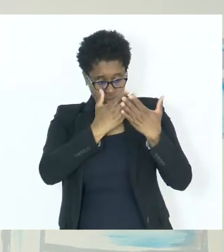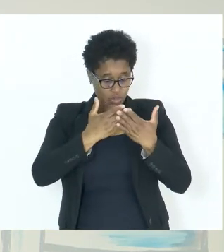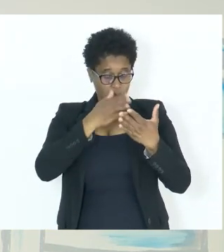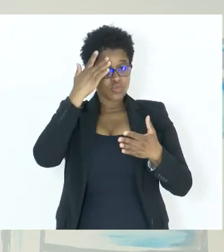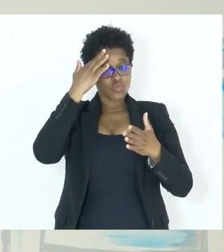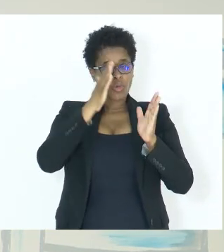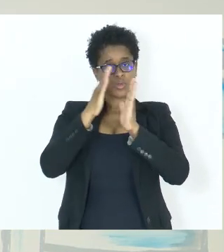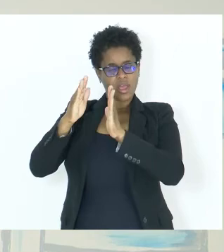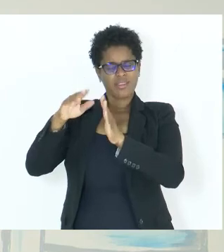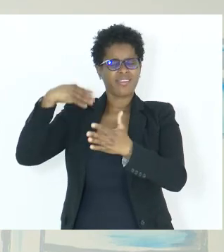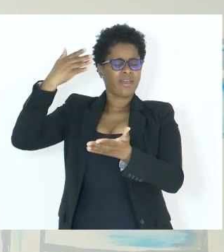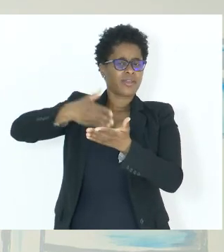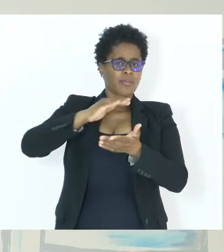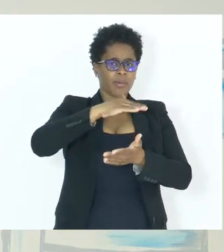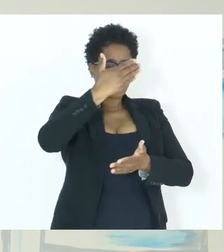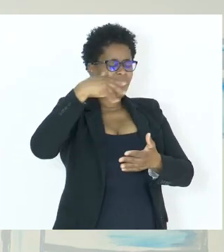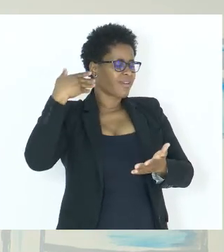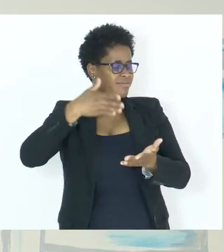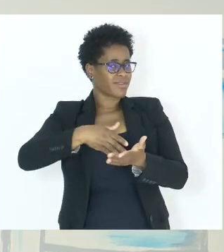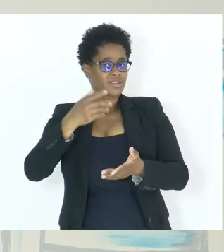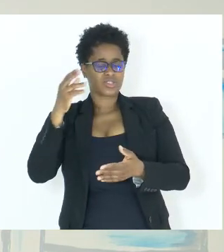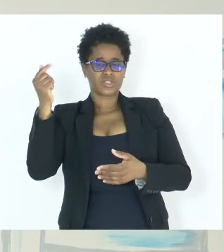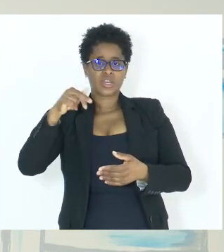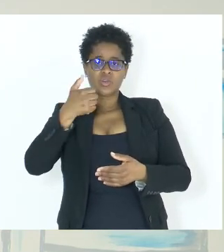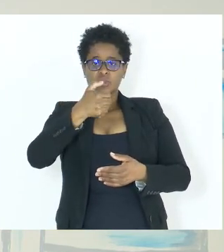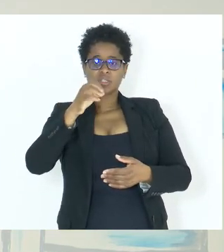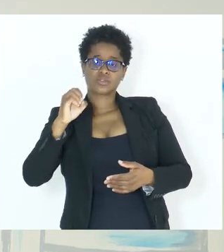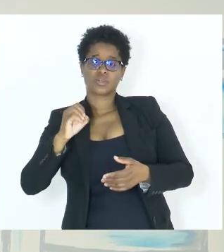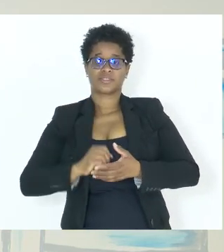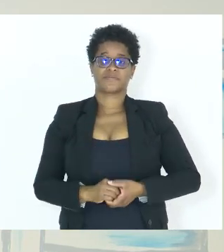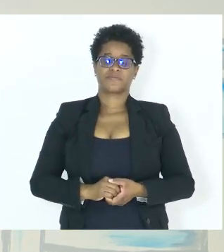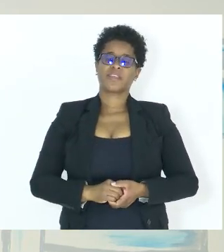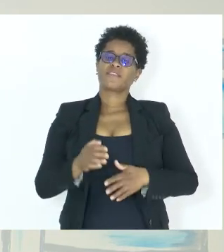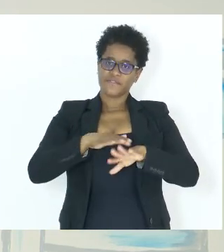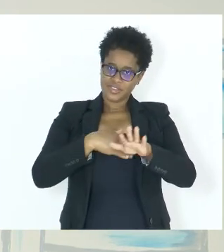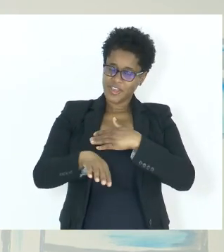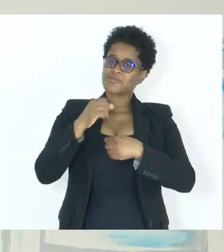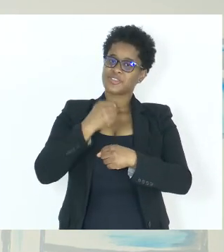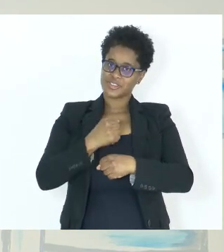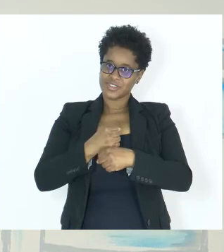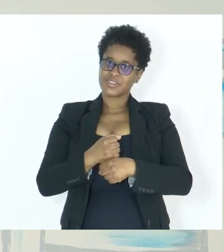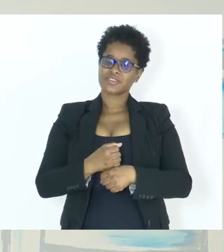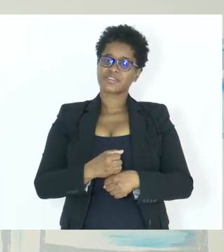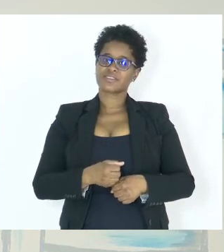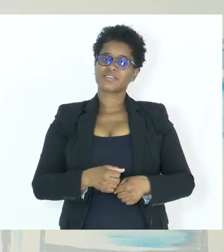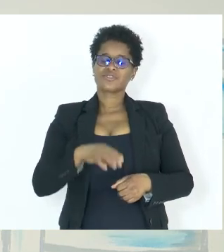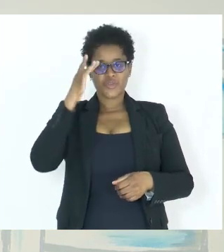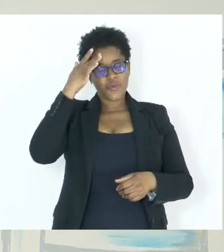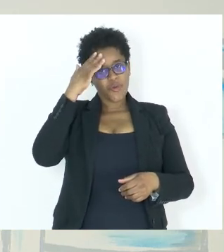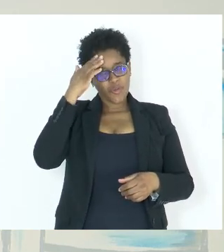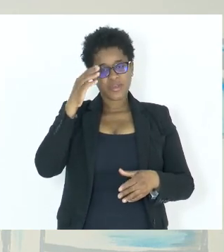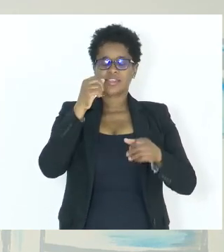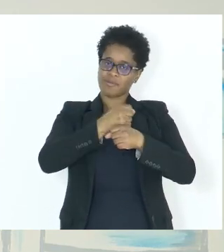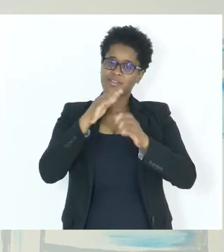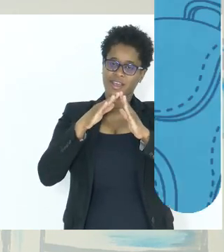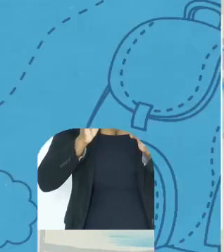ordinais desde o primeiro até chegar ao 50º. Fizemos exercícios de números ordinais e